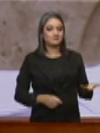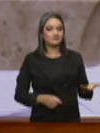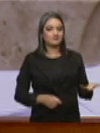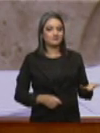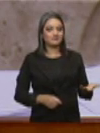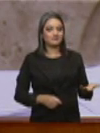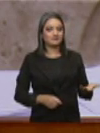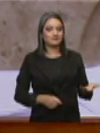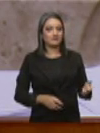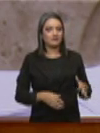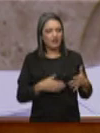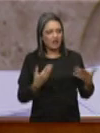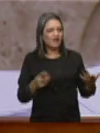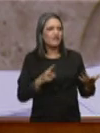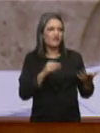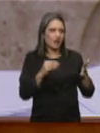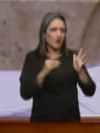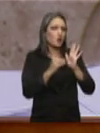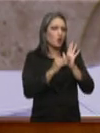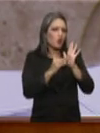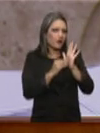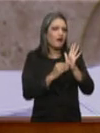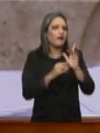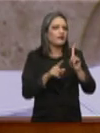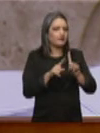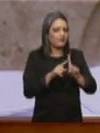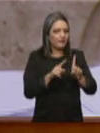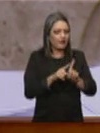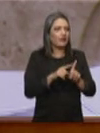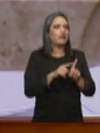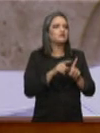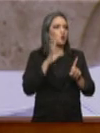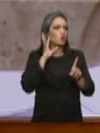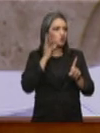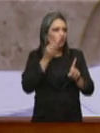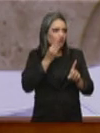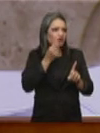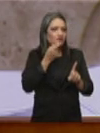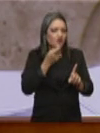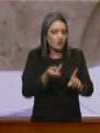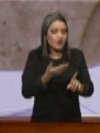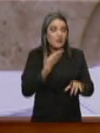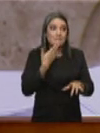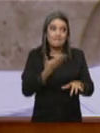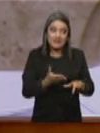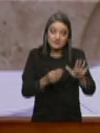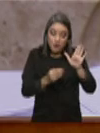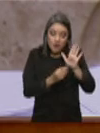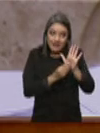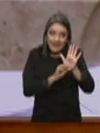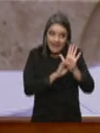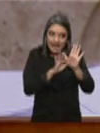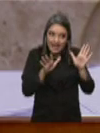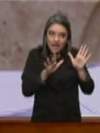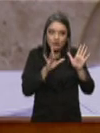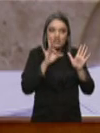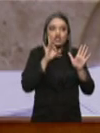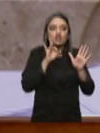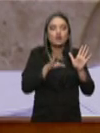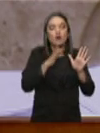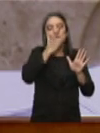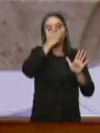destacará esse aspecto trazido pelo ministro Dias Toffoli. Ele pede que se repise que se trata apenas do